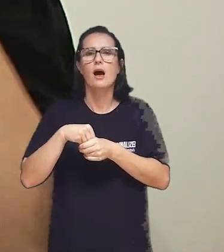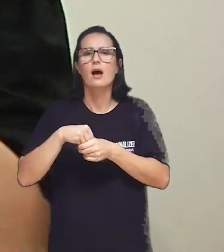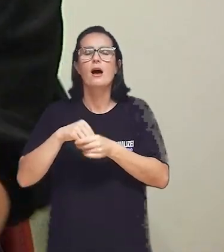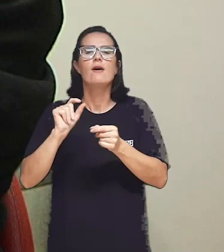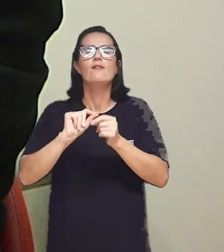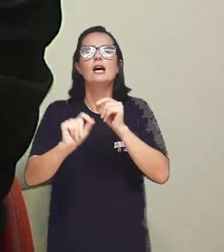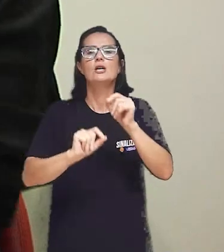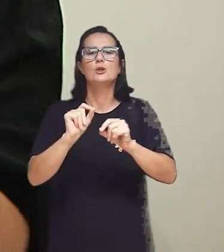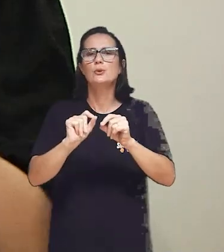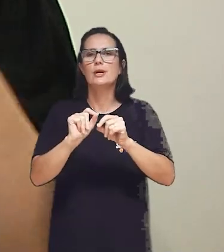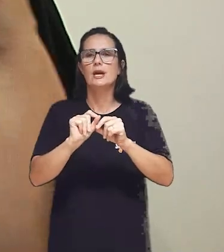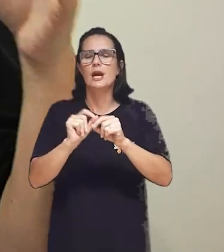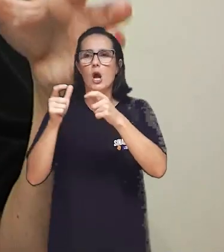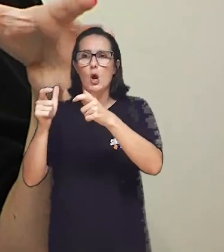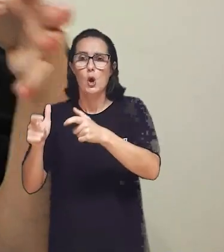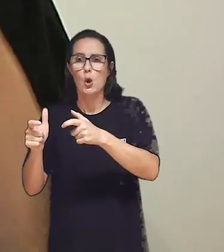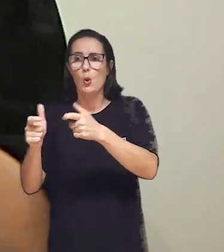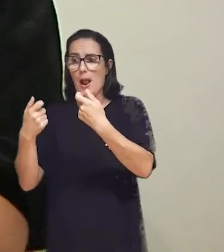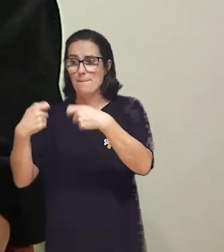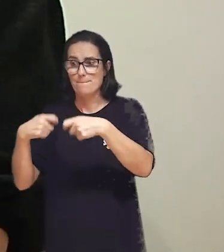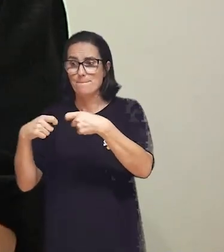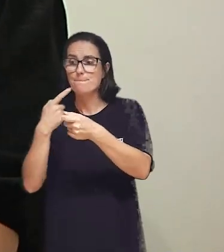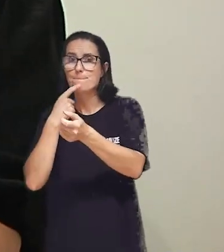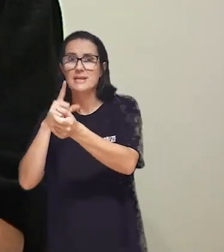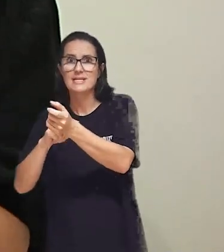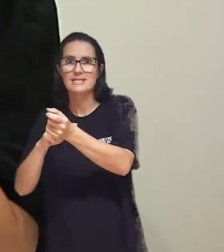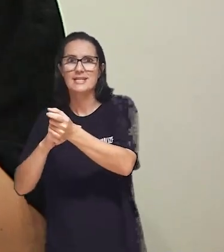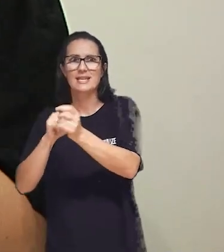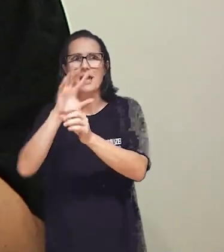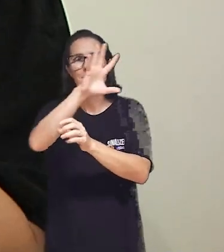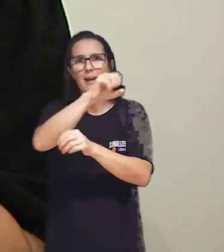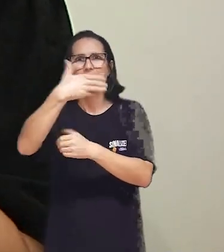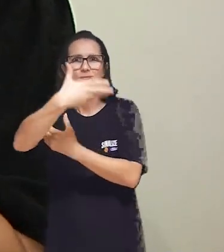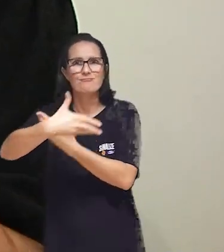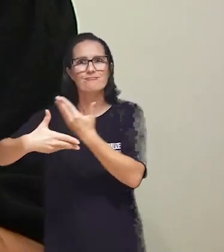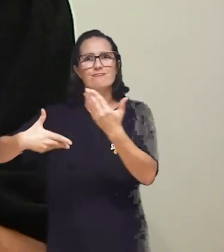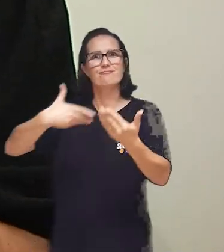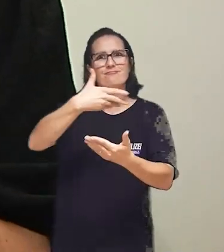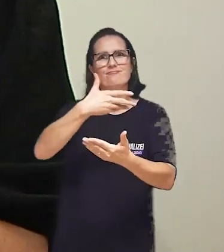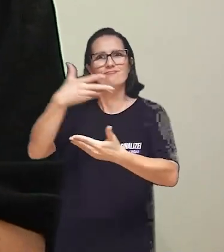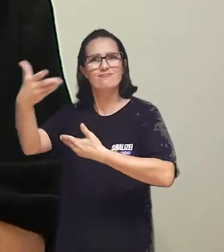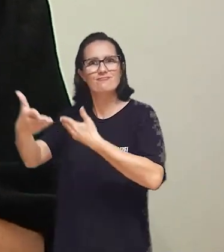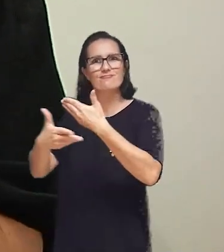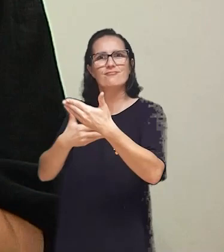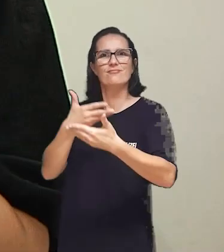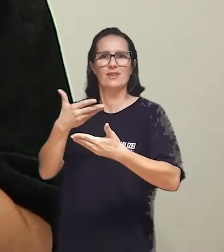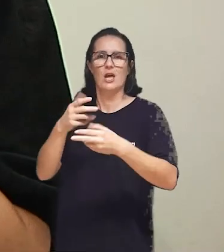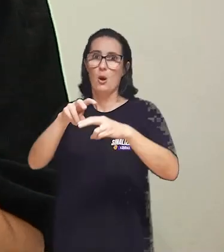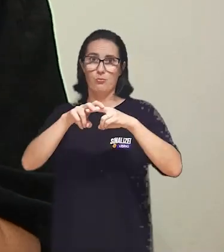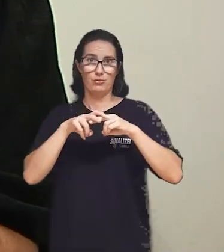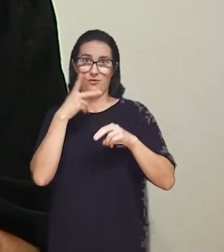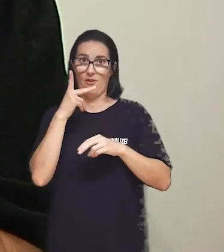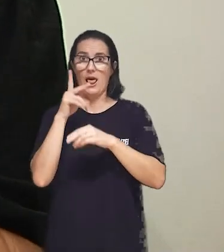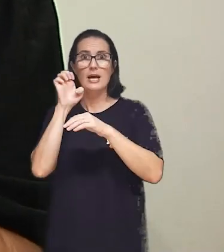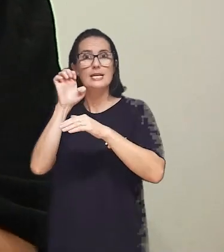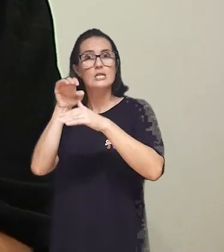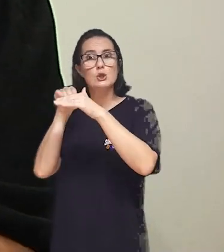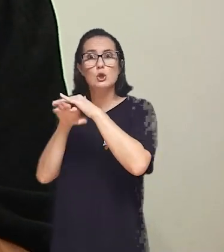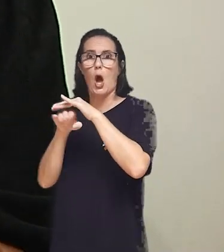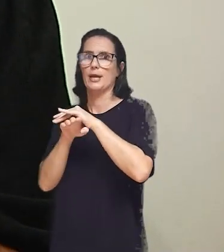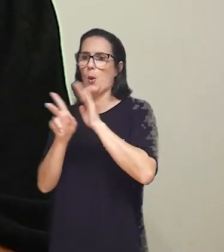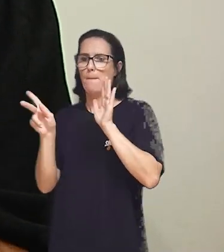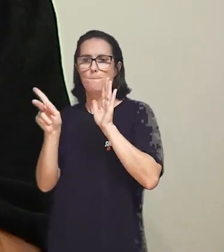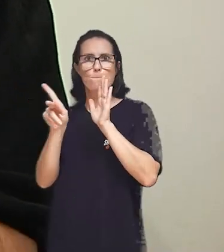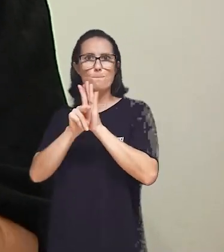remanejamos sangue para os locais que estão precisando mais. Por isso que quando nós falamos em estoque, nós não falamos no estoque